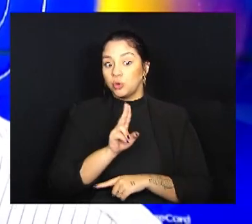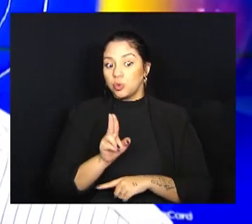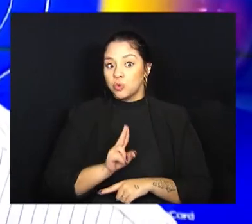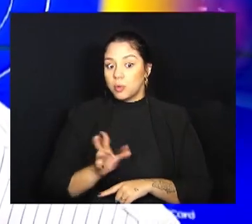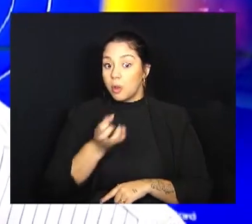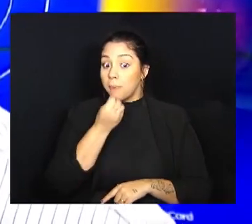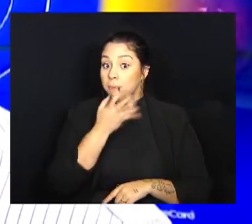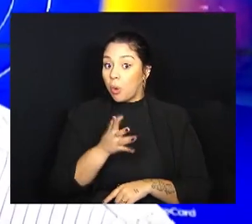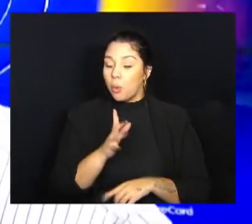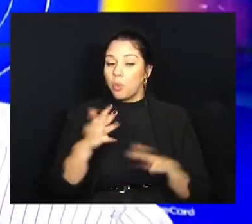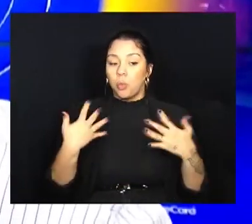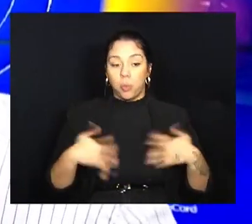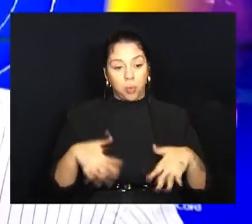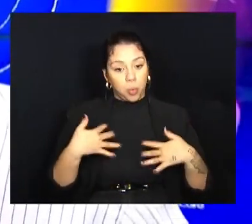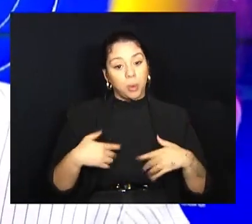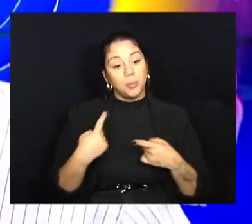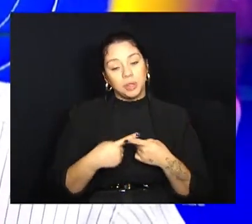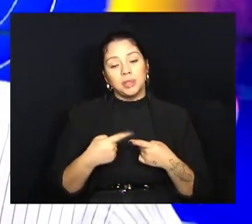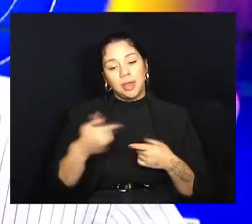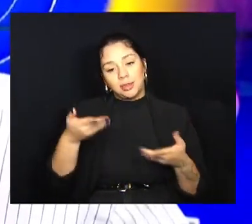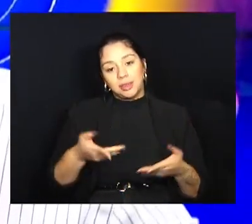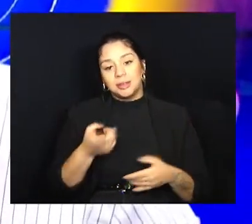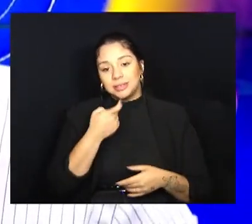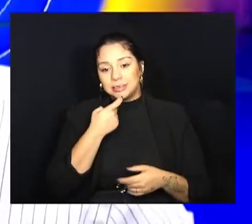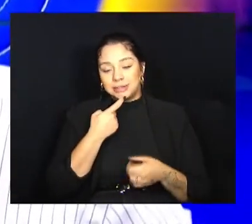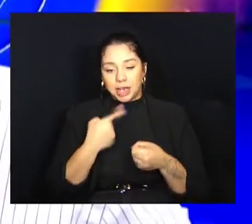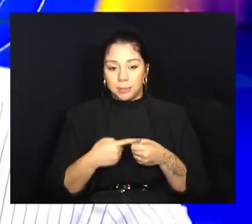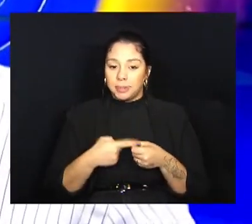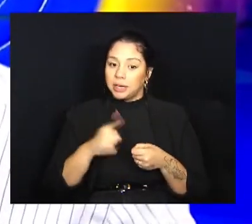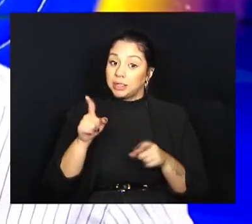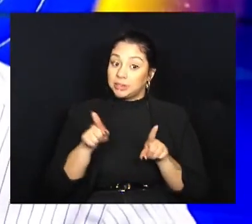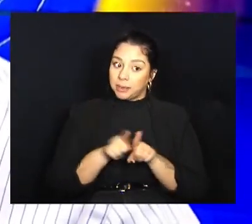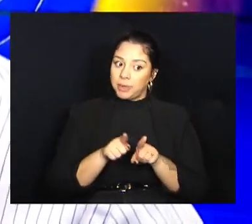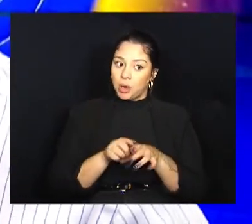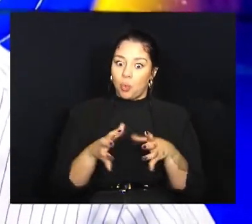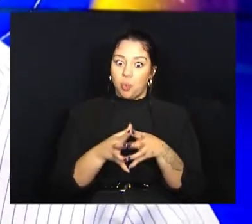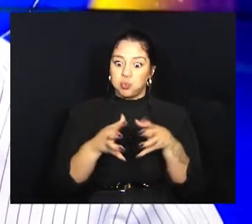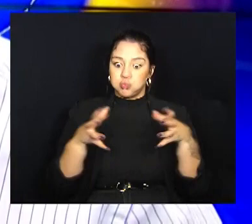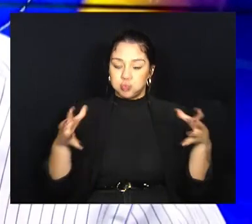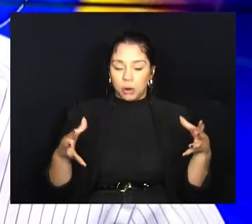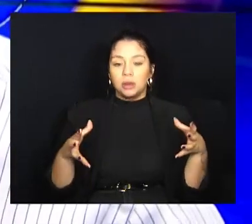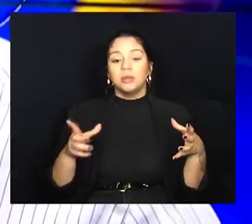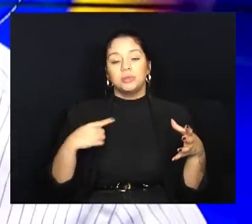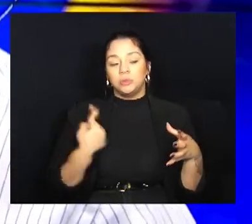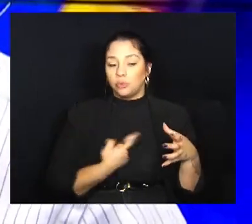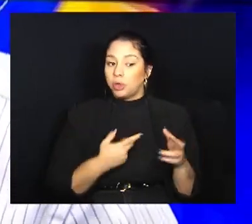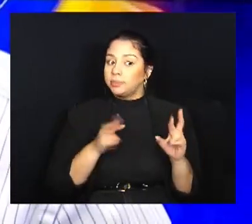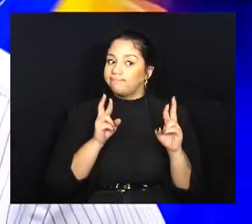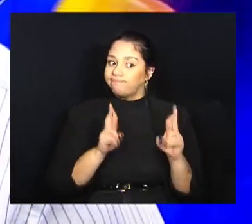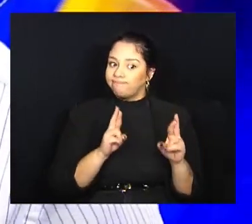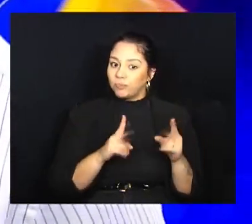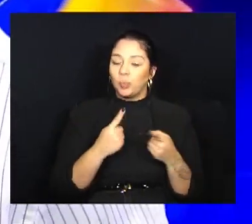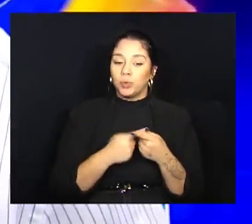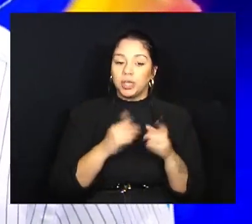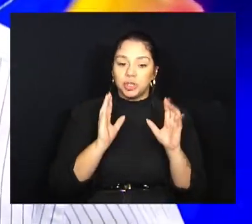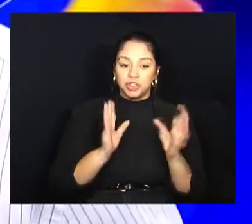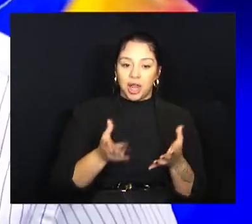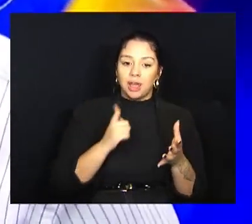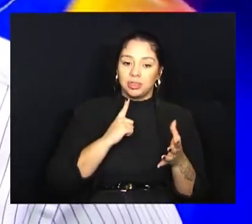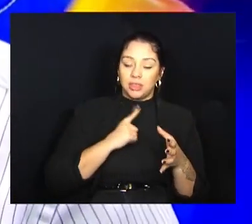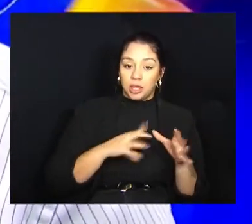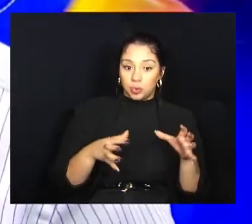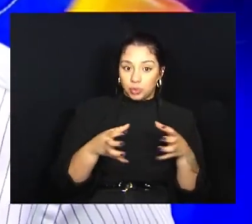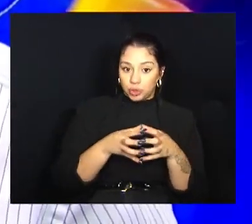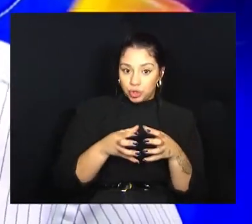grandes nomes para uma grande cidade também, a gente está falando de uma metrópole. Então a gente está apostando muito mesmo, porque a gente tem já um time de voleibol que